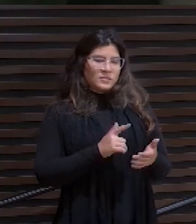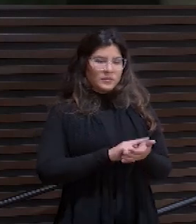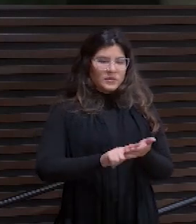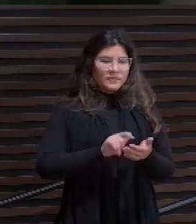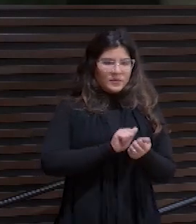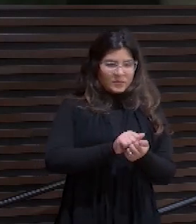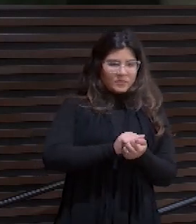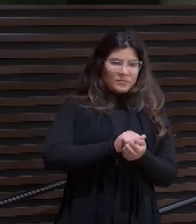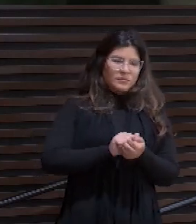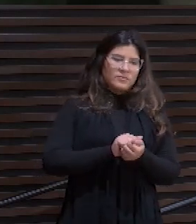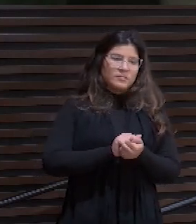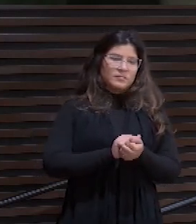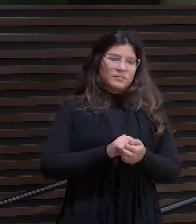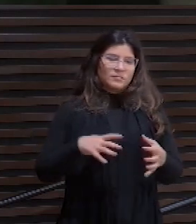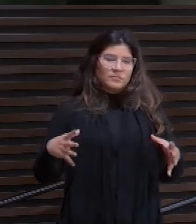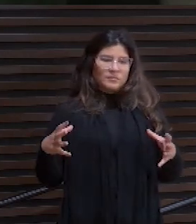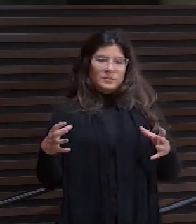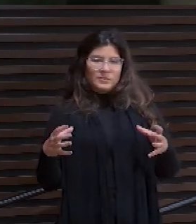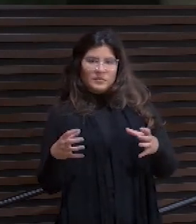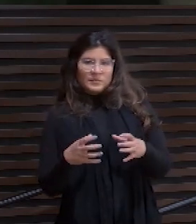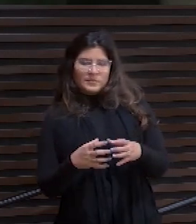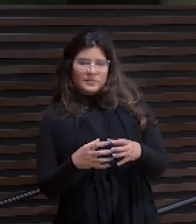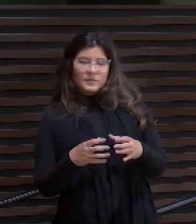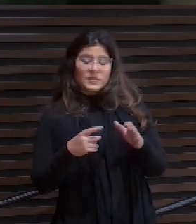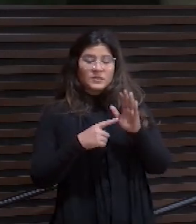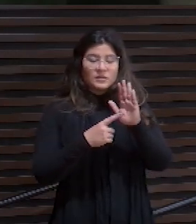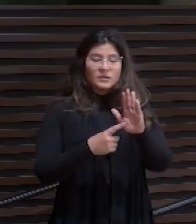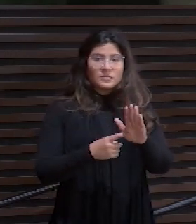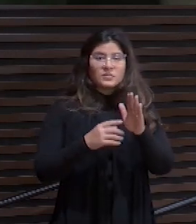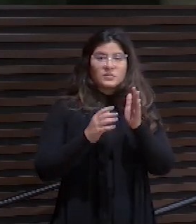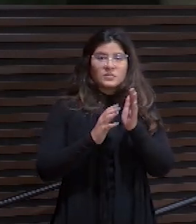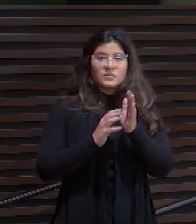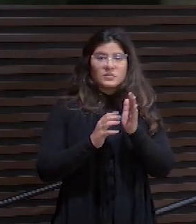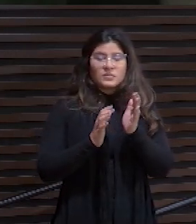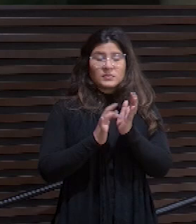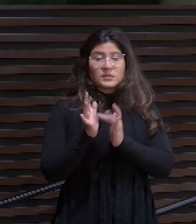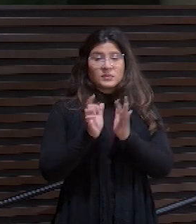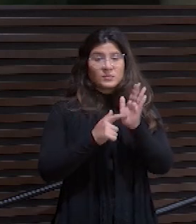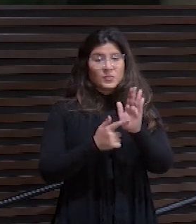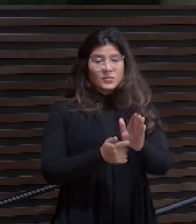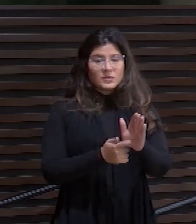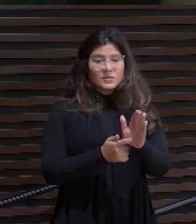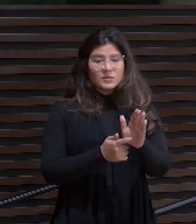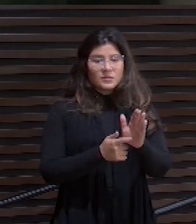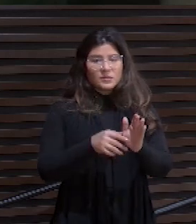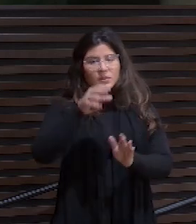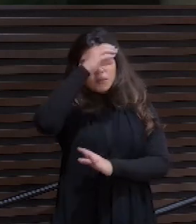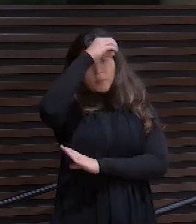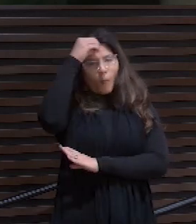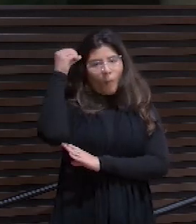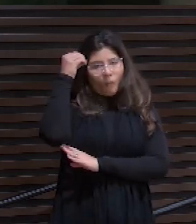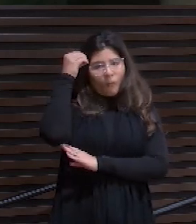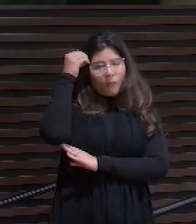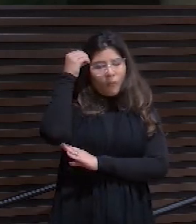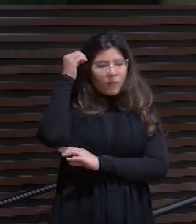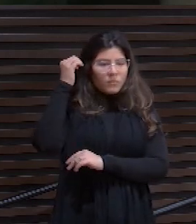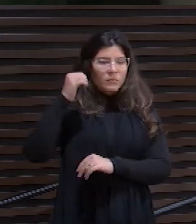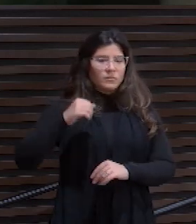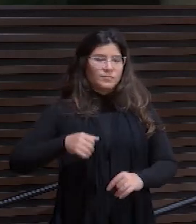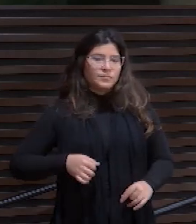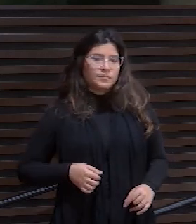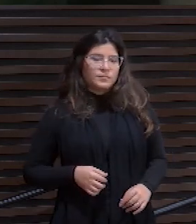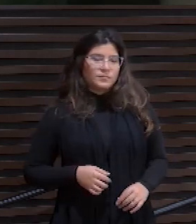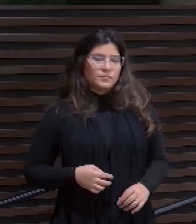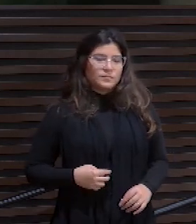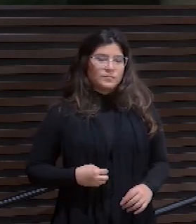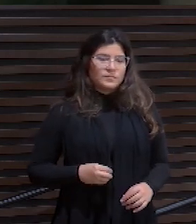Então, o que Jesus está mostrando aqui é que é pura tolice você estragar uma veste nova para mal remendar uma